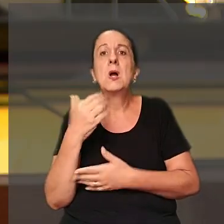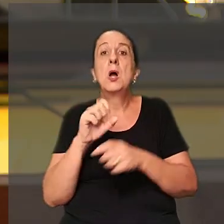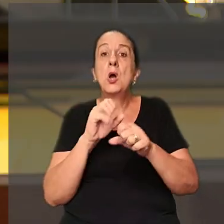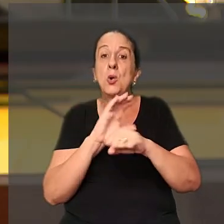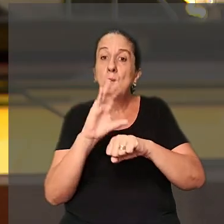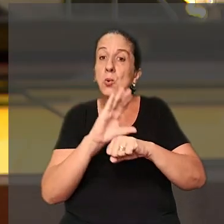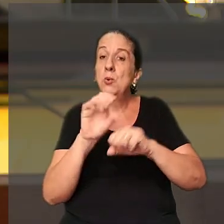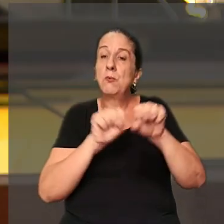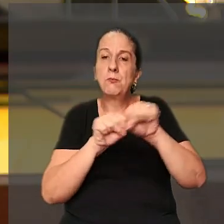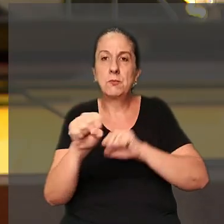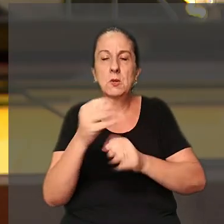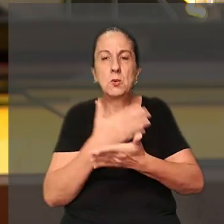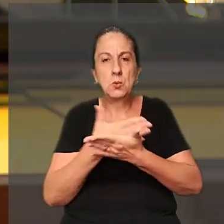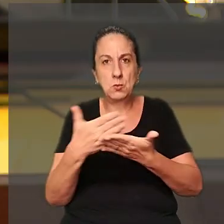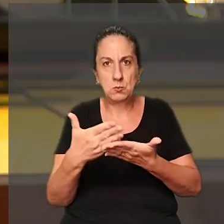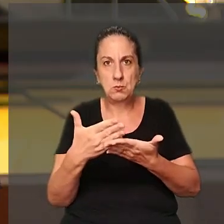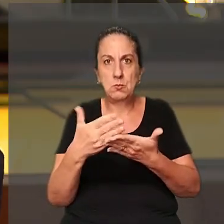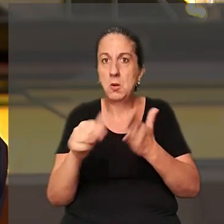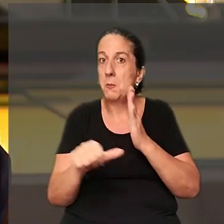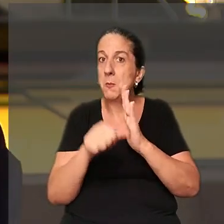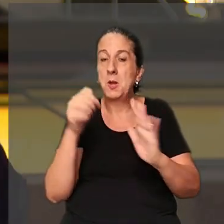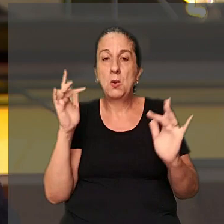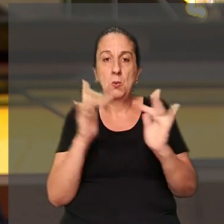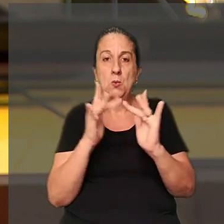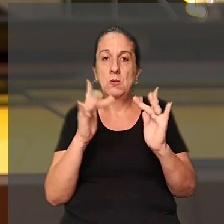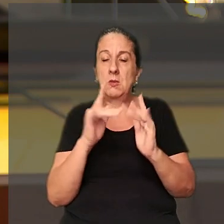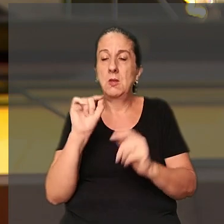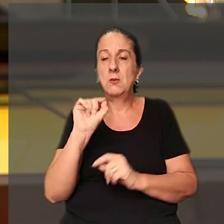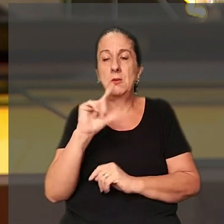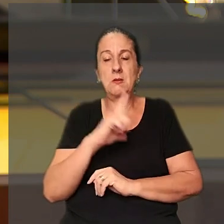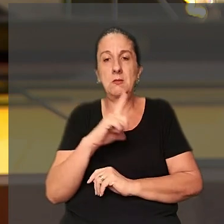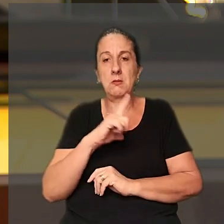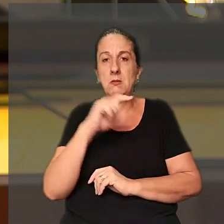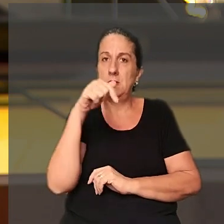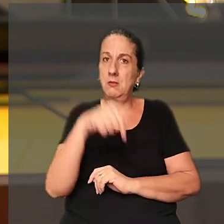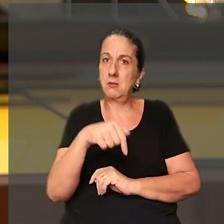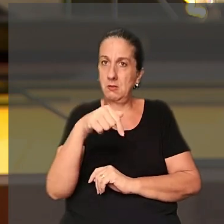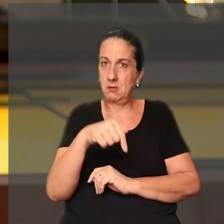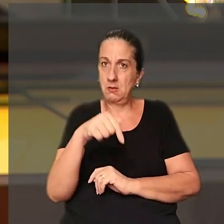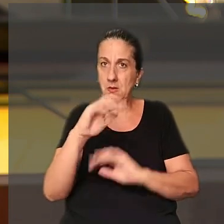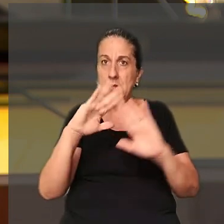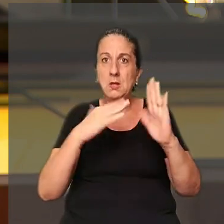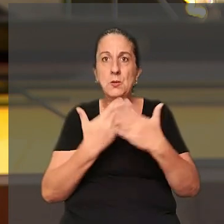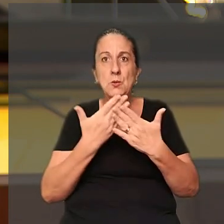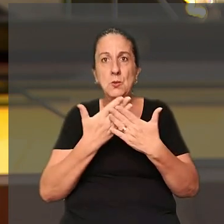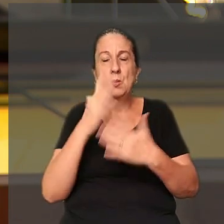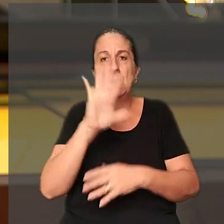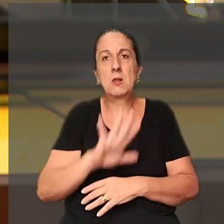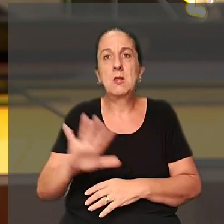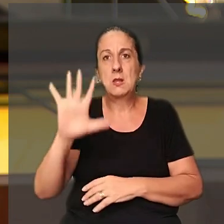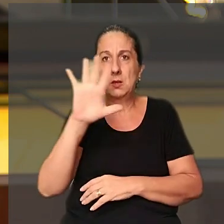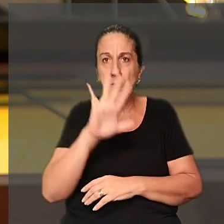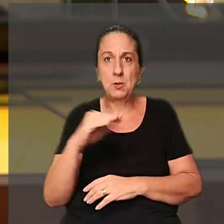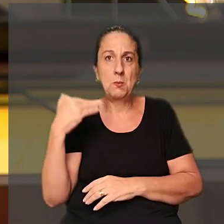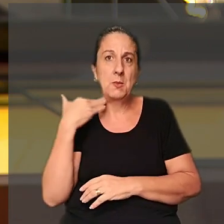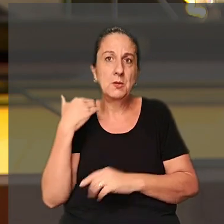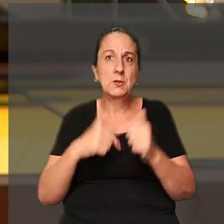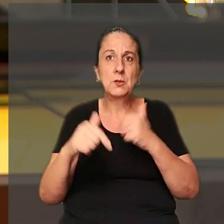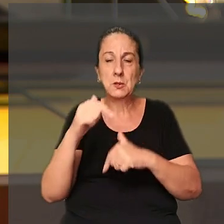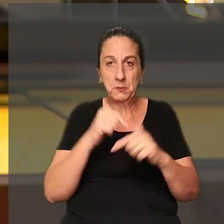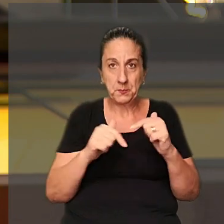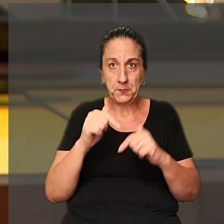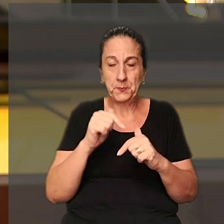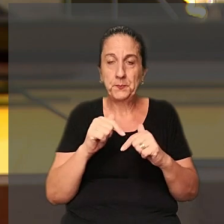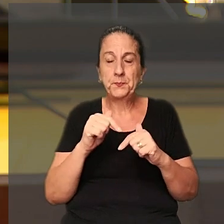formação inicial, que é o primeiro contato que eles têm aqui na Escola Nacional da Magistratura do